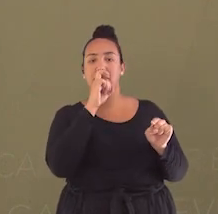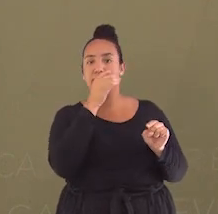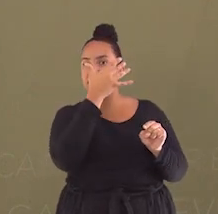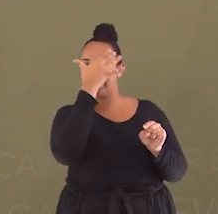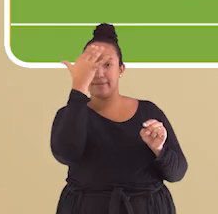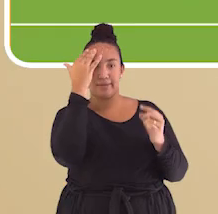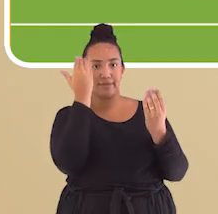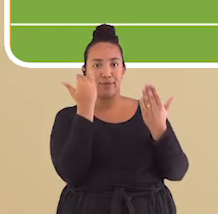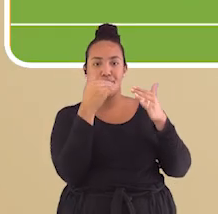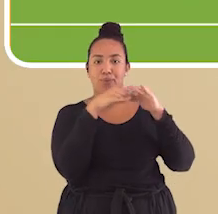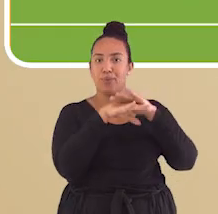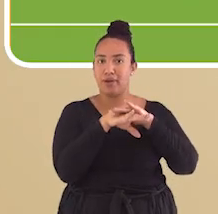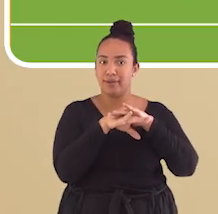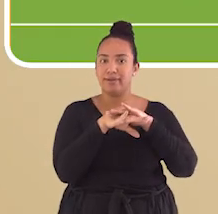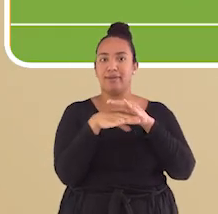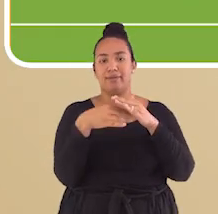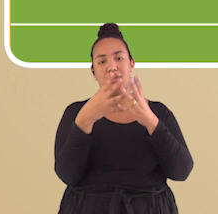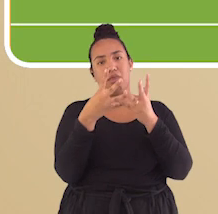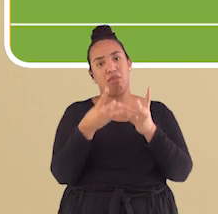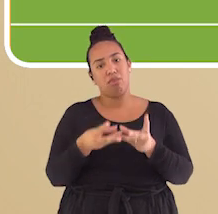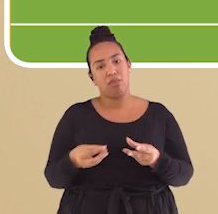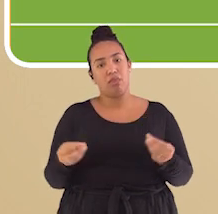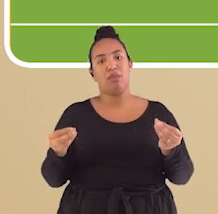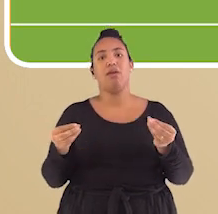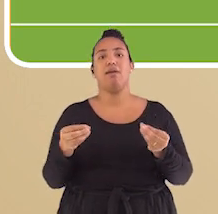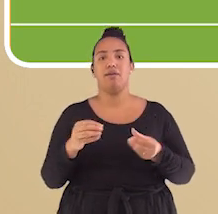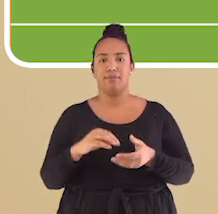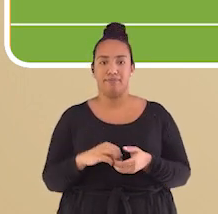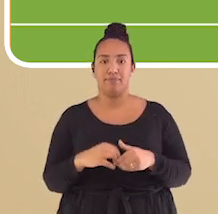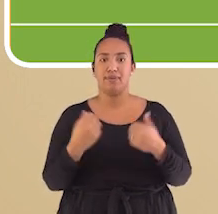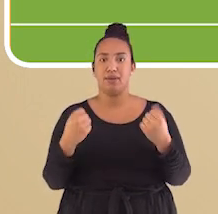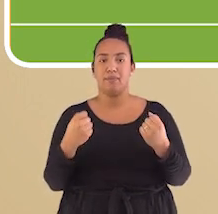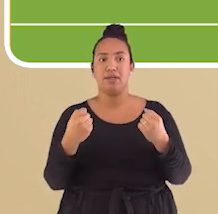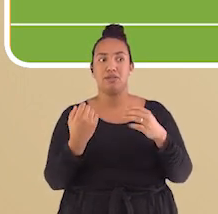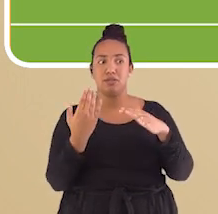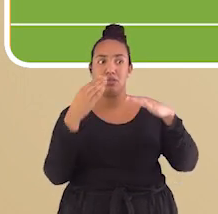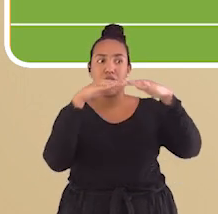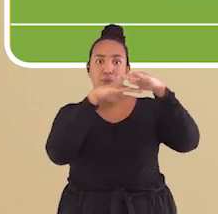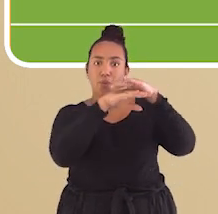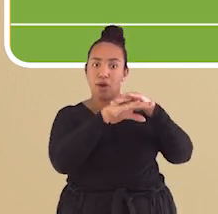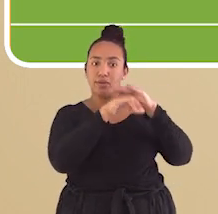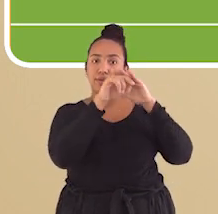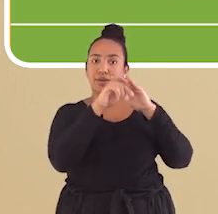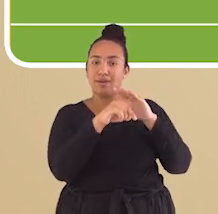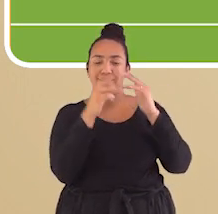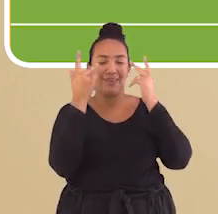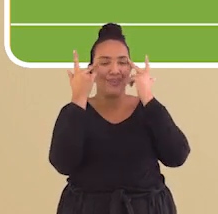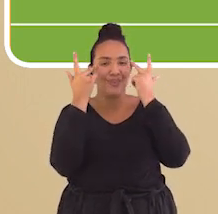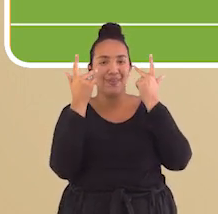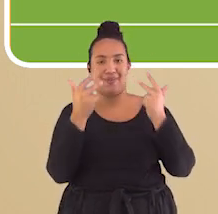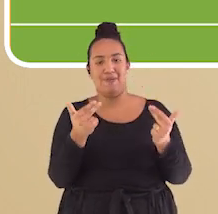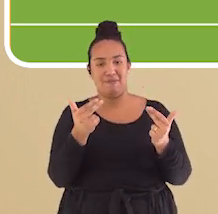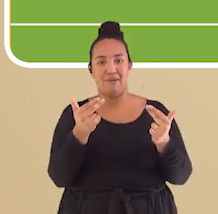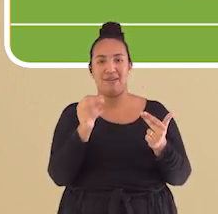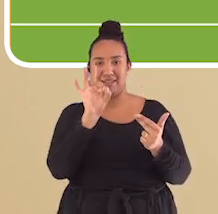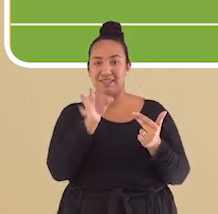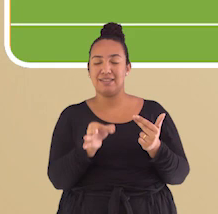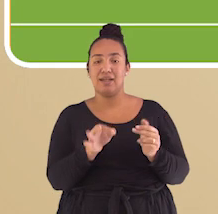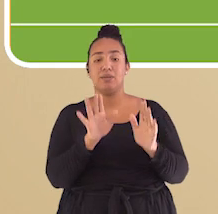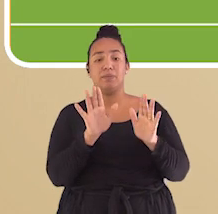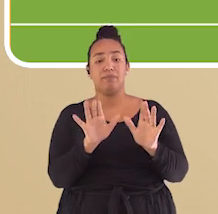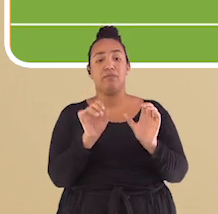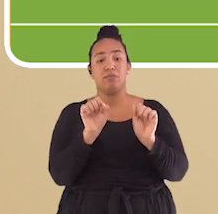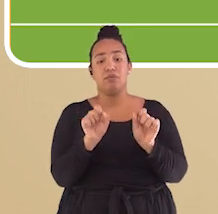mesmo? Tem que pôr de lá de volta para que volte ao normal. Mas pode ser que o ao